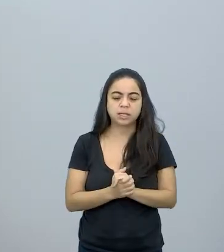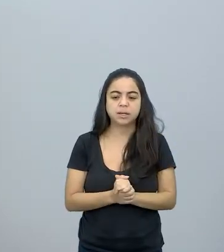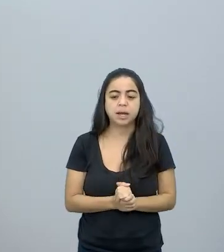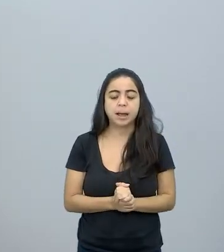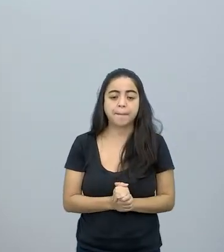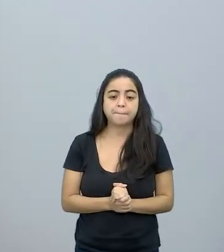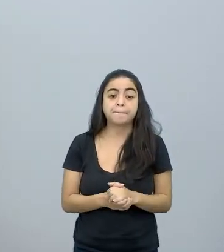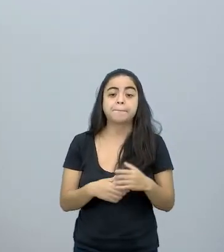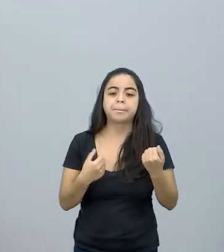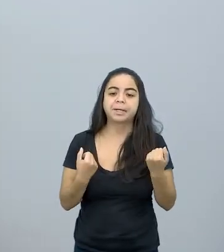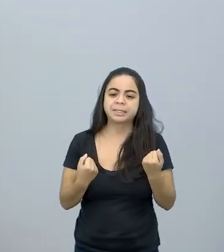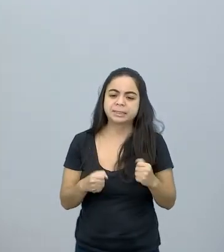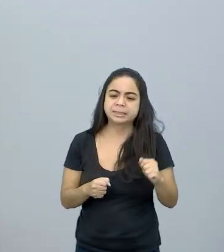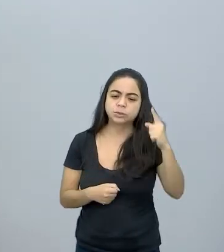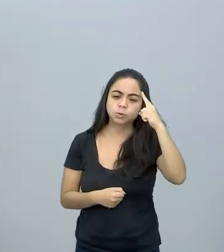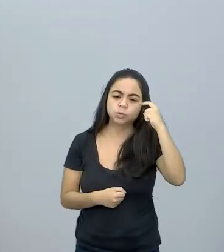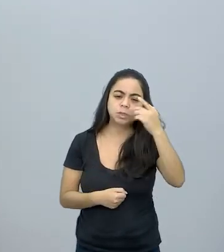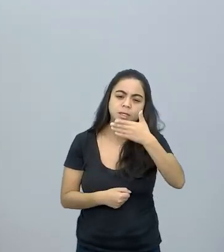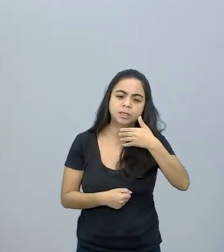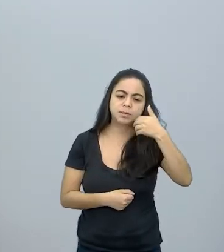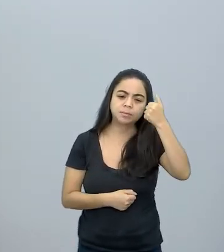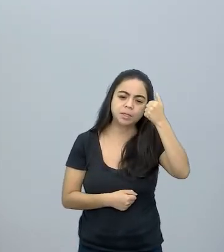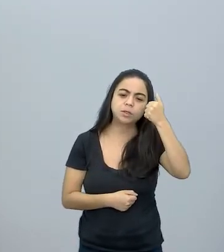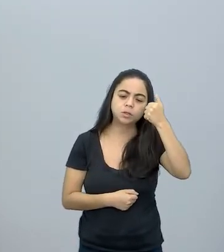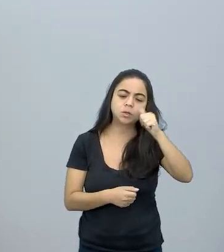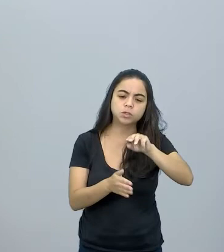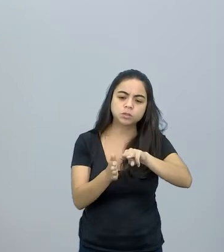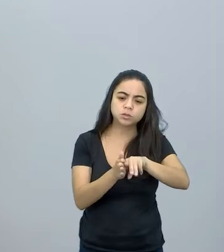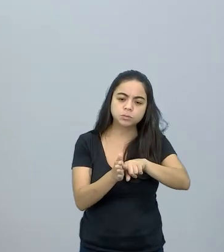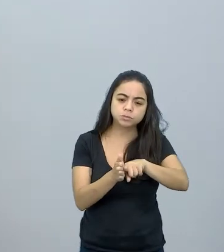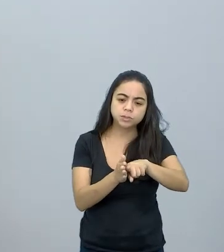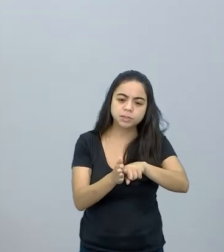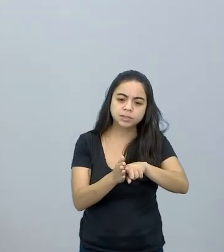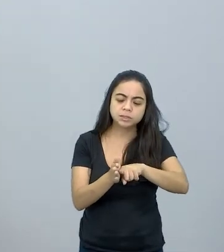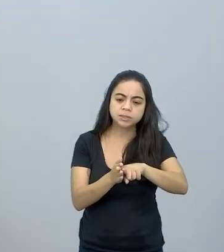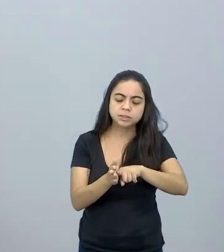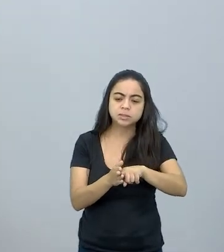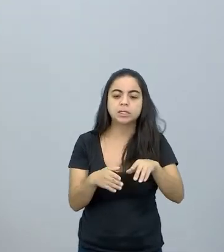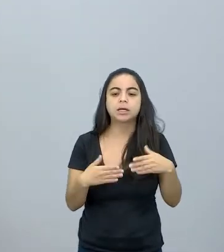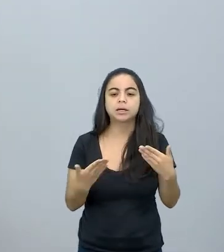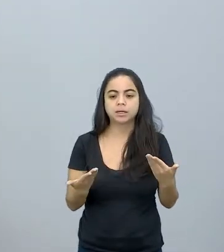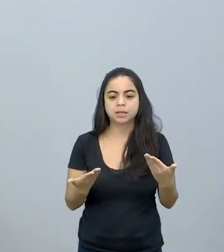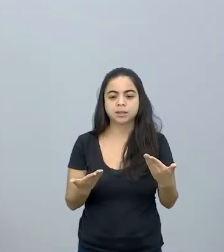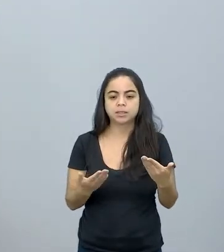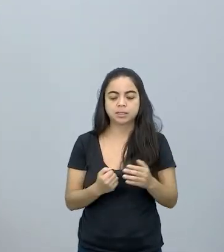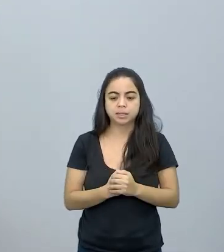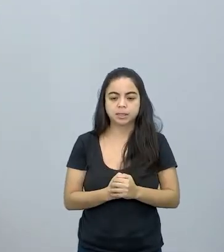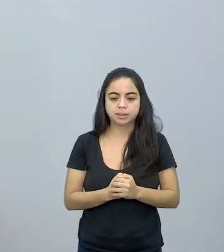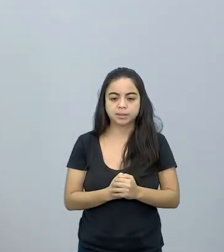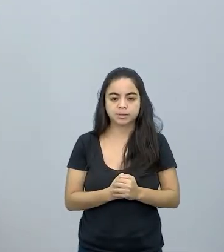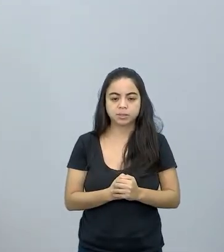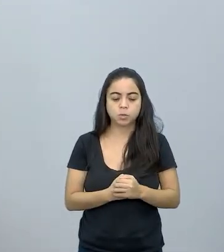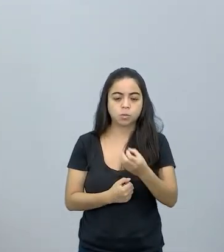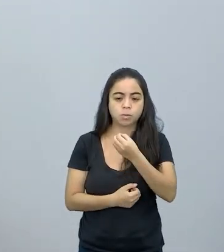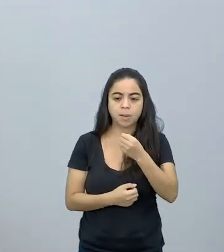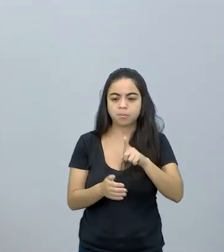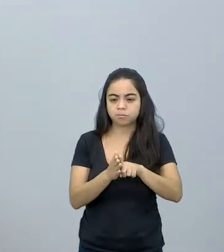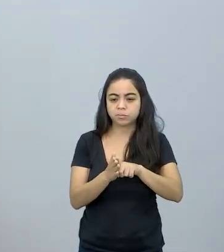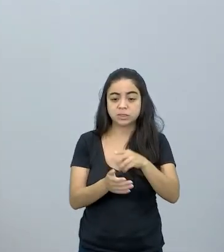cuidado numa hipótese aqui de pesquisa para justamente ter uma boa pesquisa,